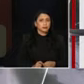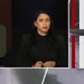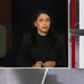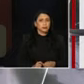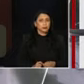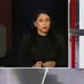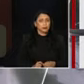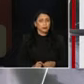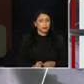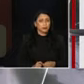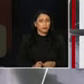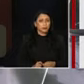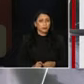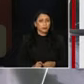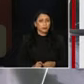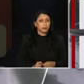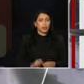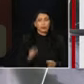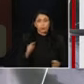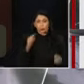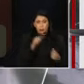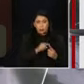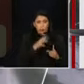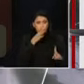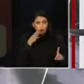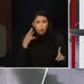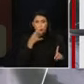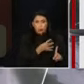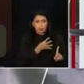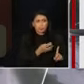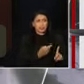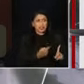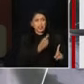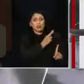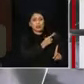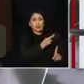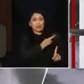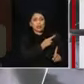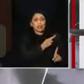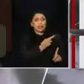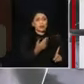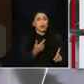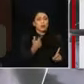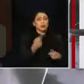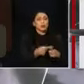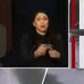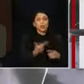Nesse sentido, um acusado não pode ser responsabilizado por um dano provocado por terceiro,